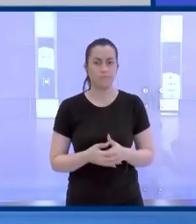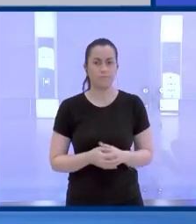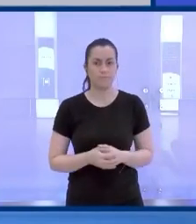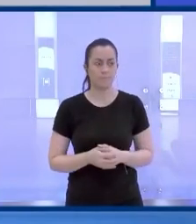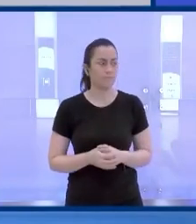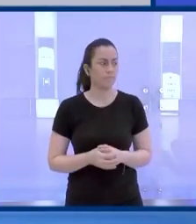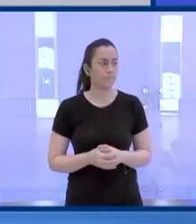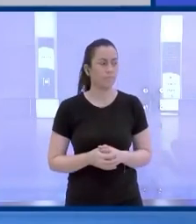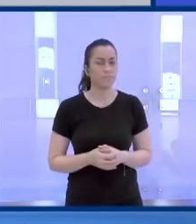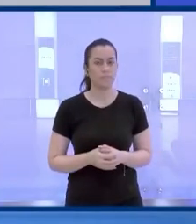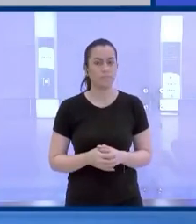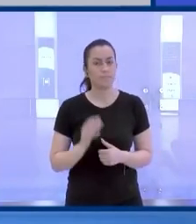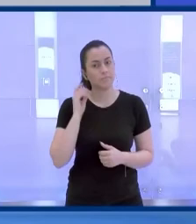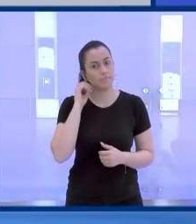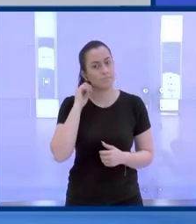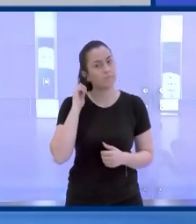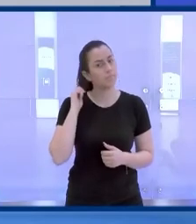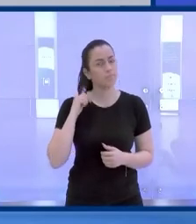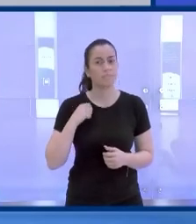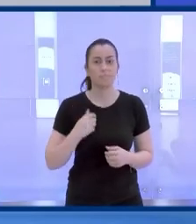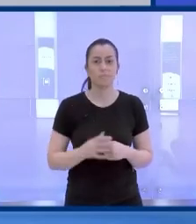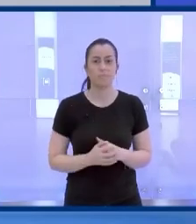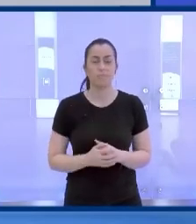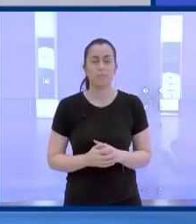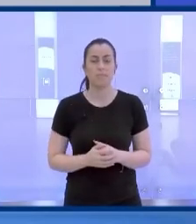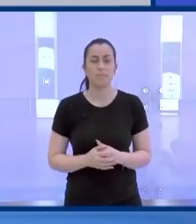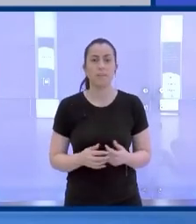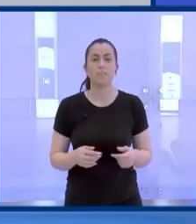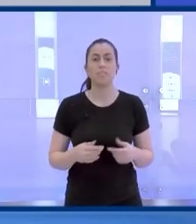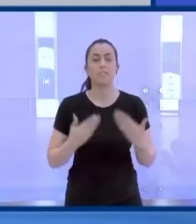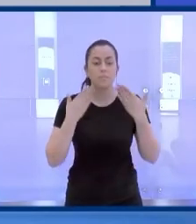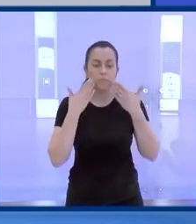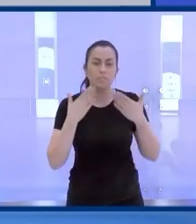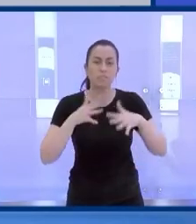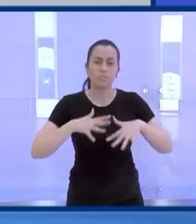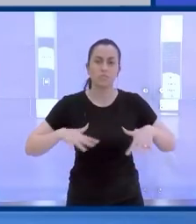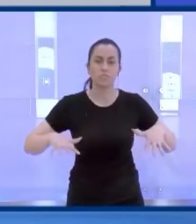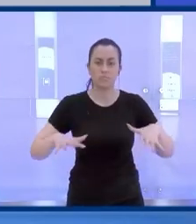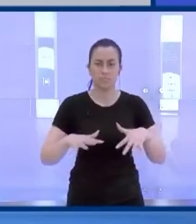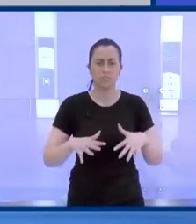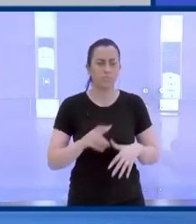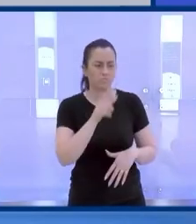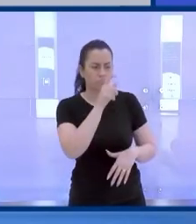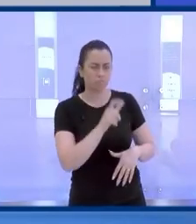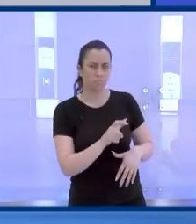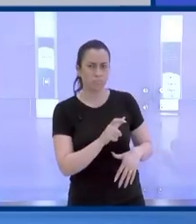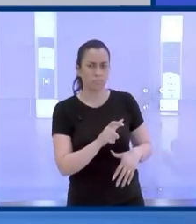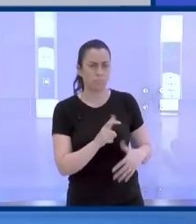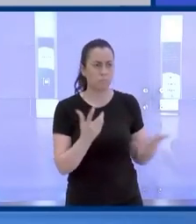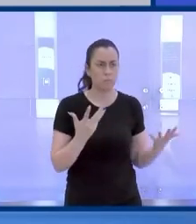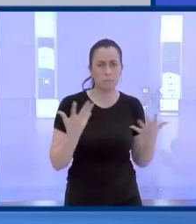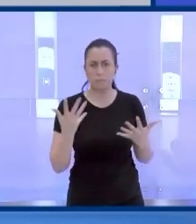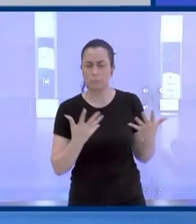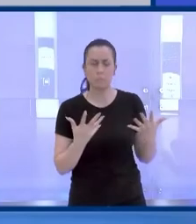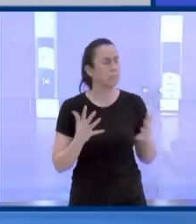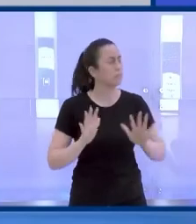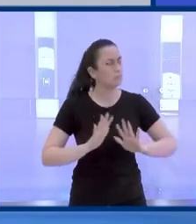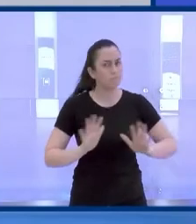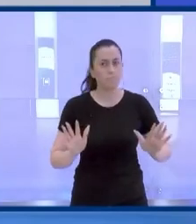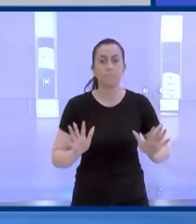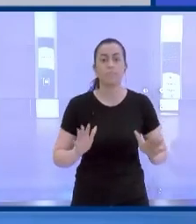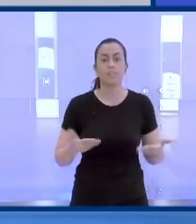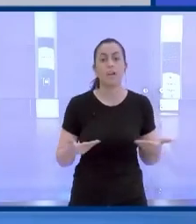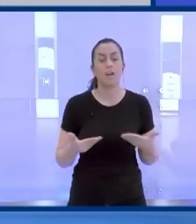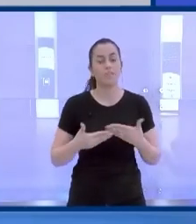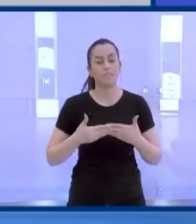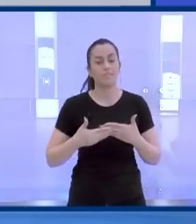muito tempo, passamos a terceira crise. Deixamos de ser modelo de descontrole e